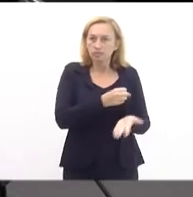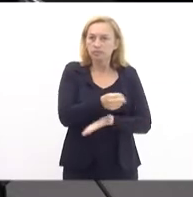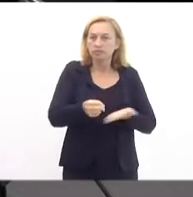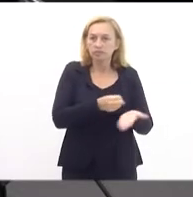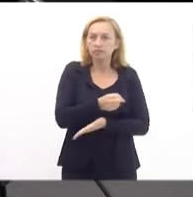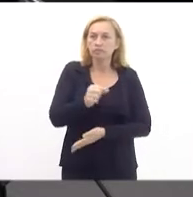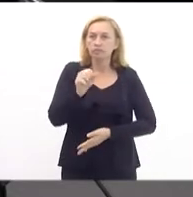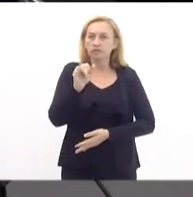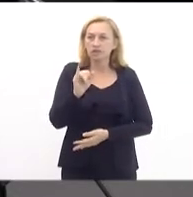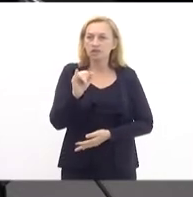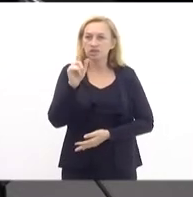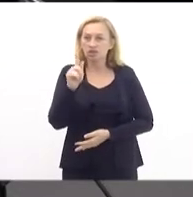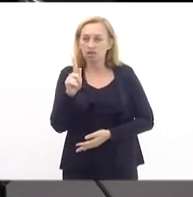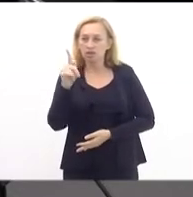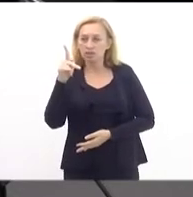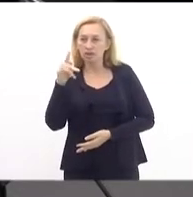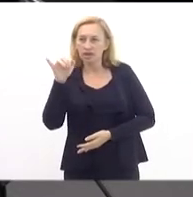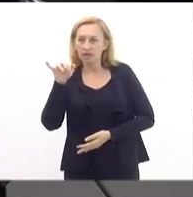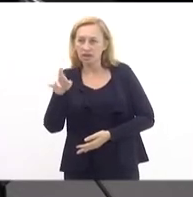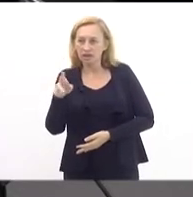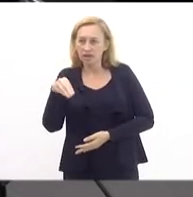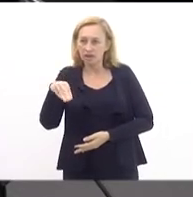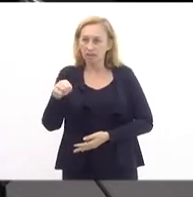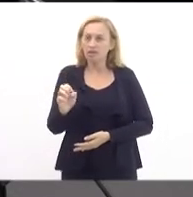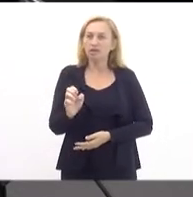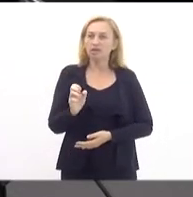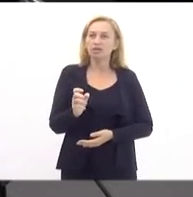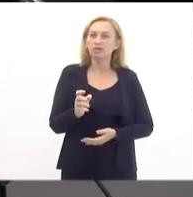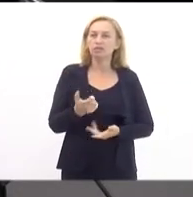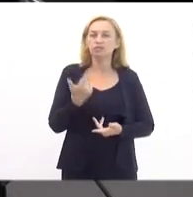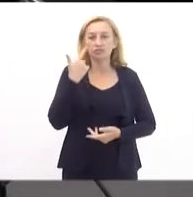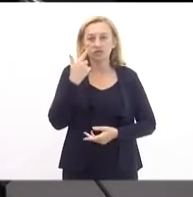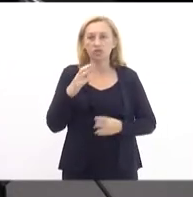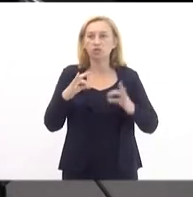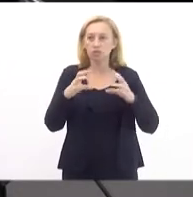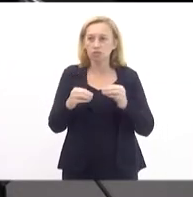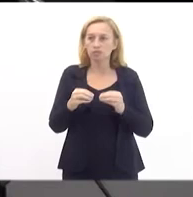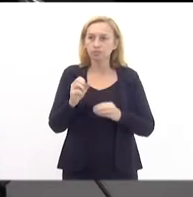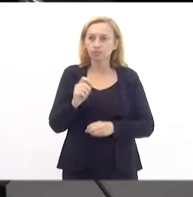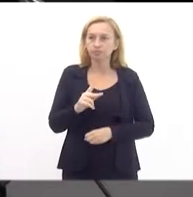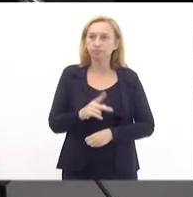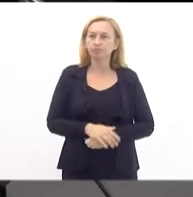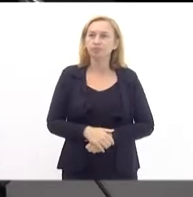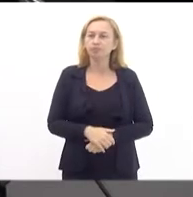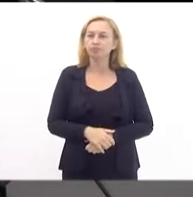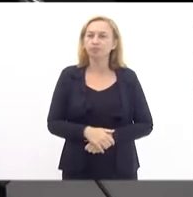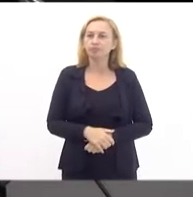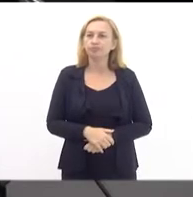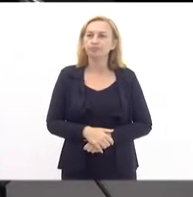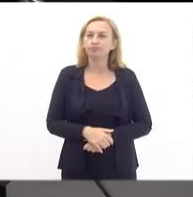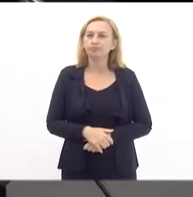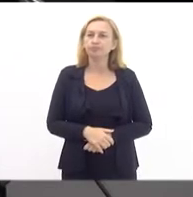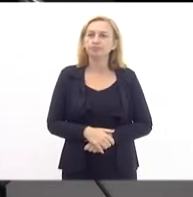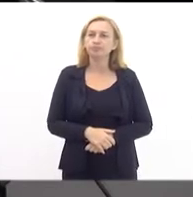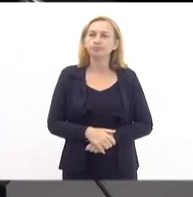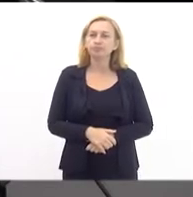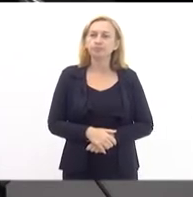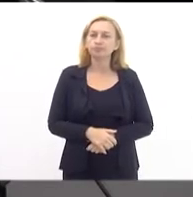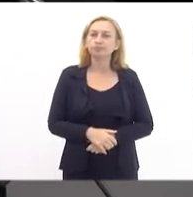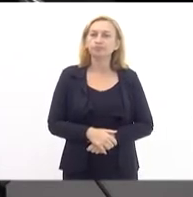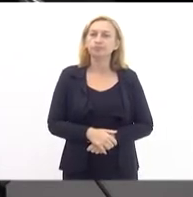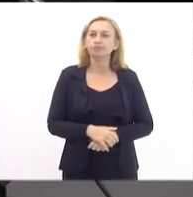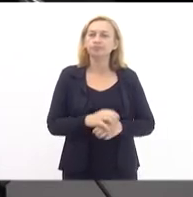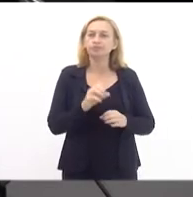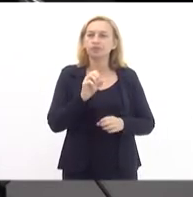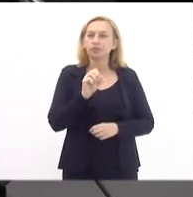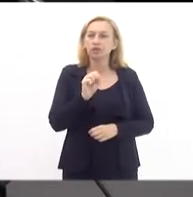IGPM para a Getransp, que homologa esses cálculos. Então, vamos lá. Tá? O indexador, no caso da Supervia, é o IGPM? É o